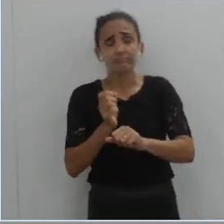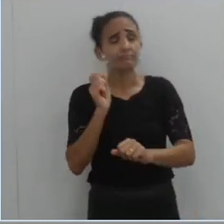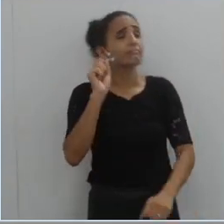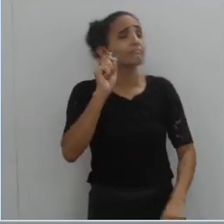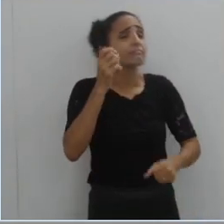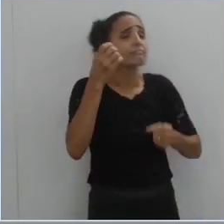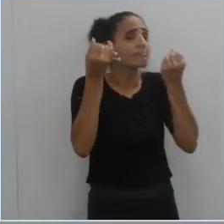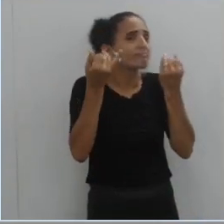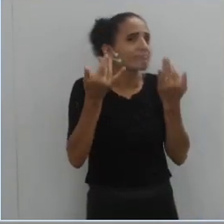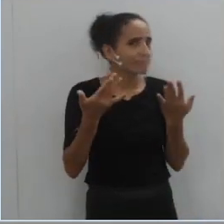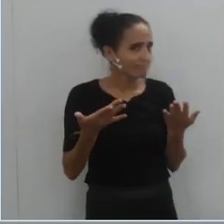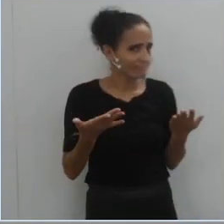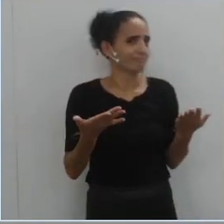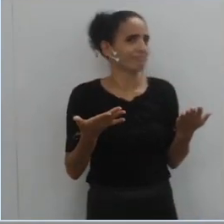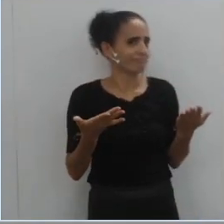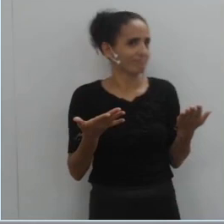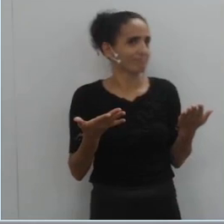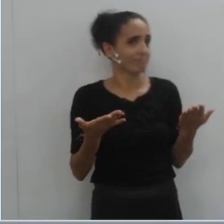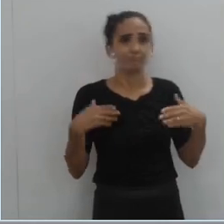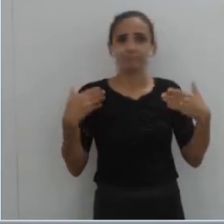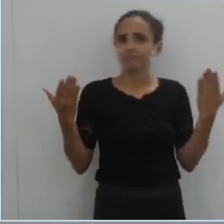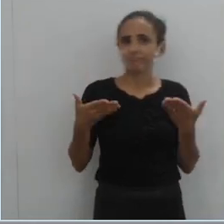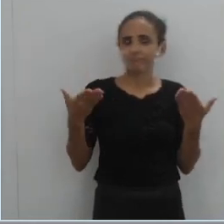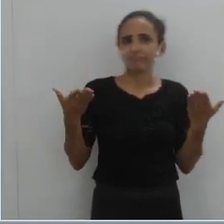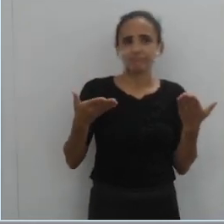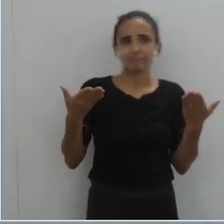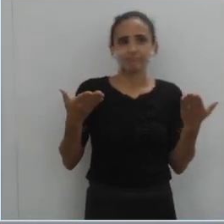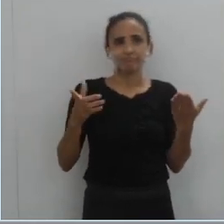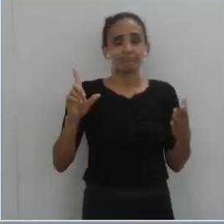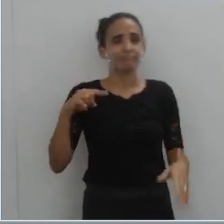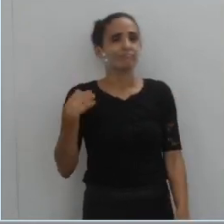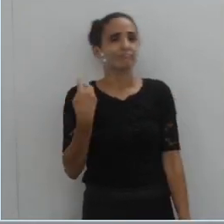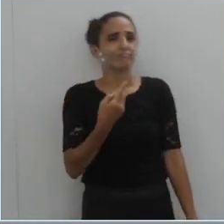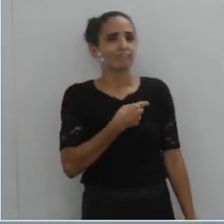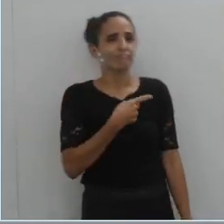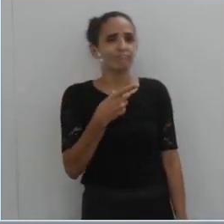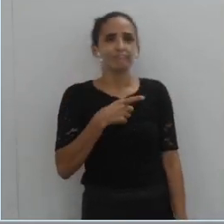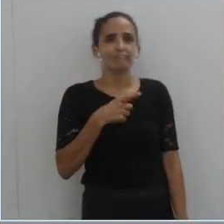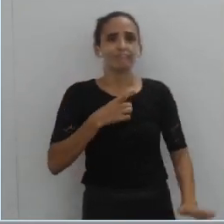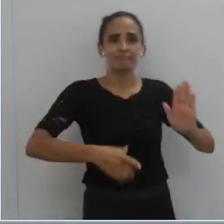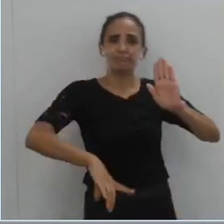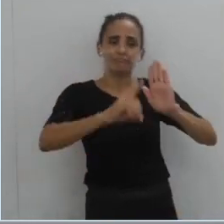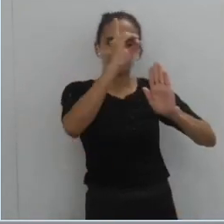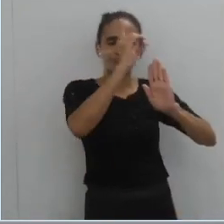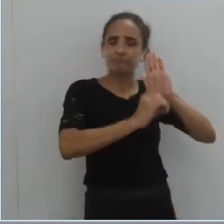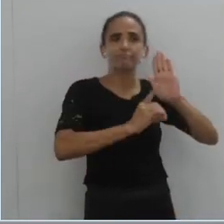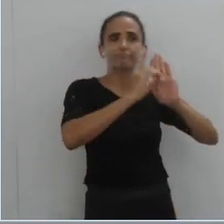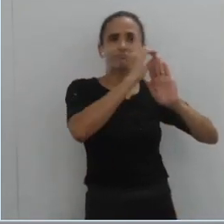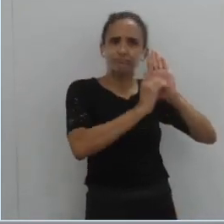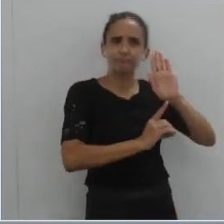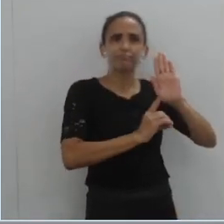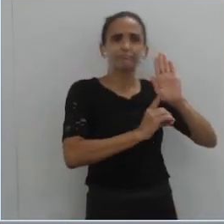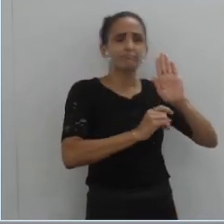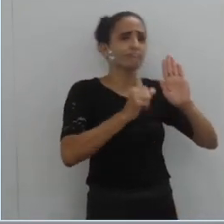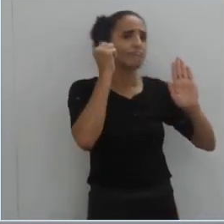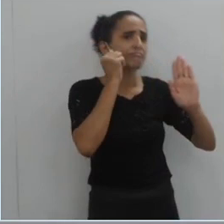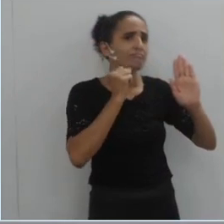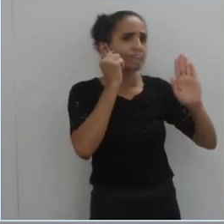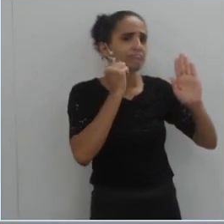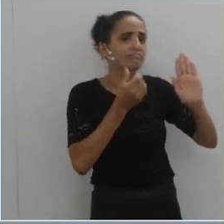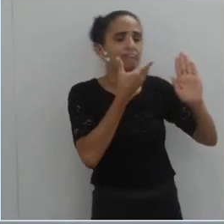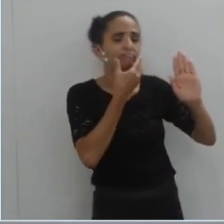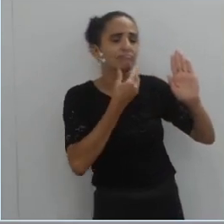diria, né, que hoje nós temos esses direitos que tanto as mulheres